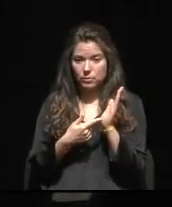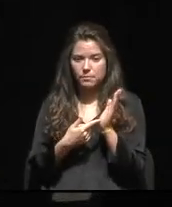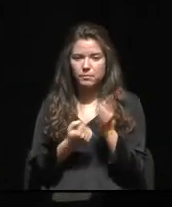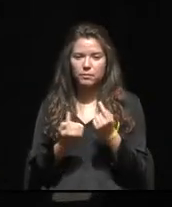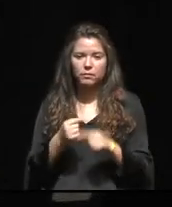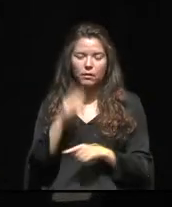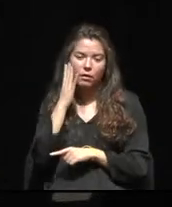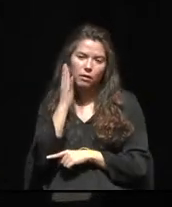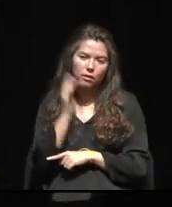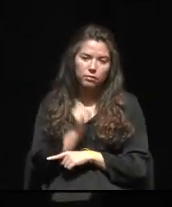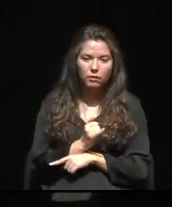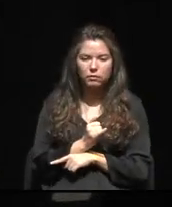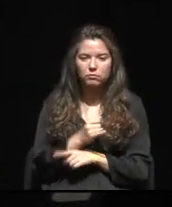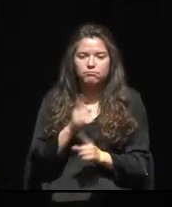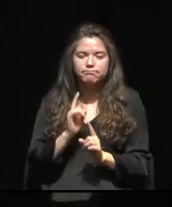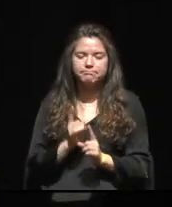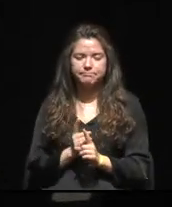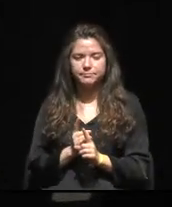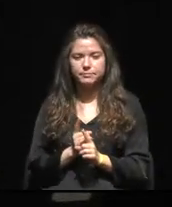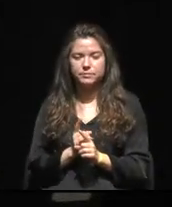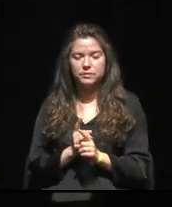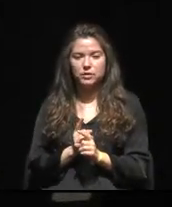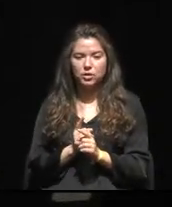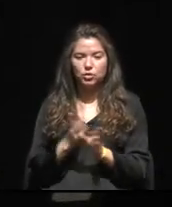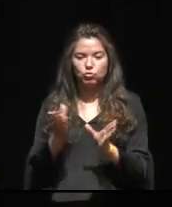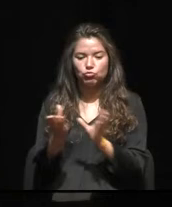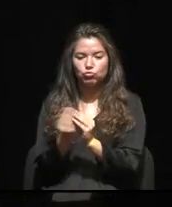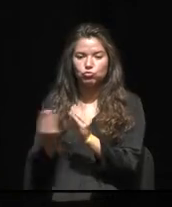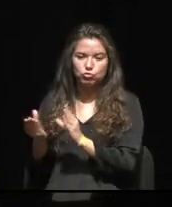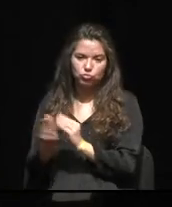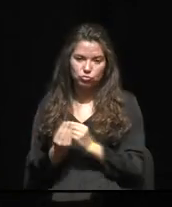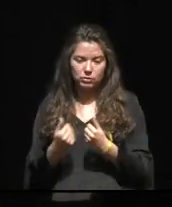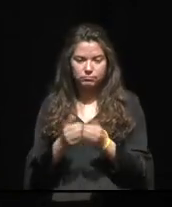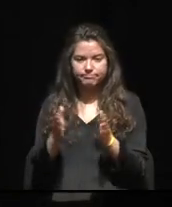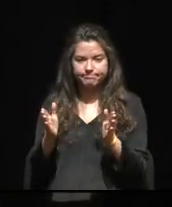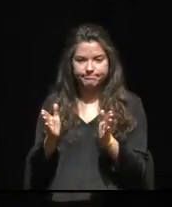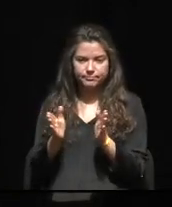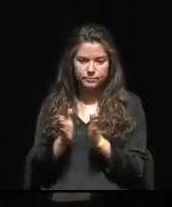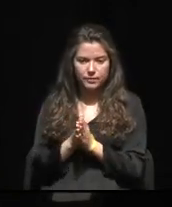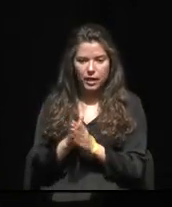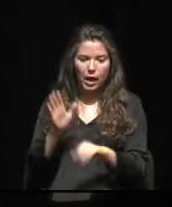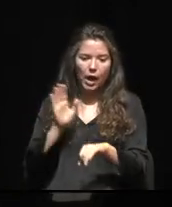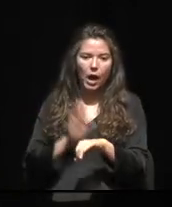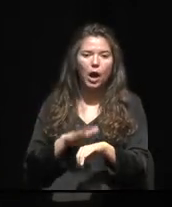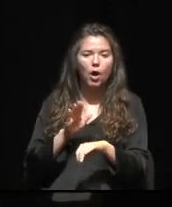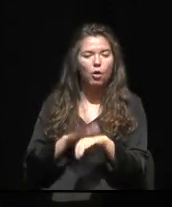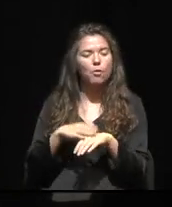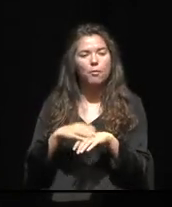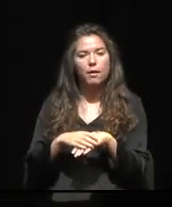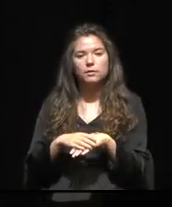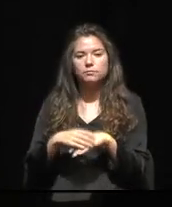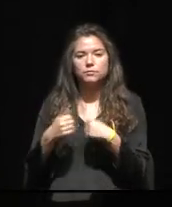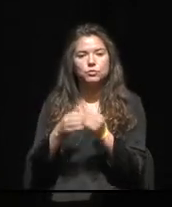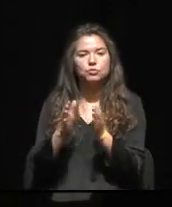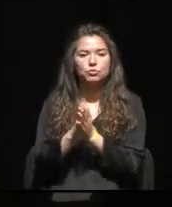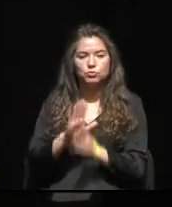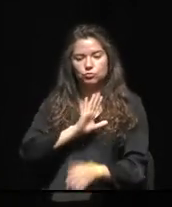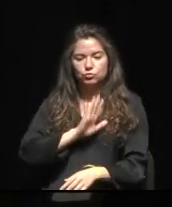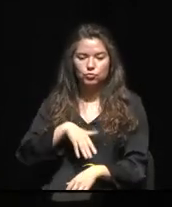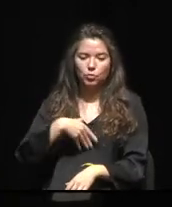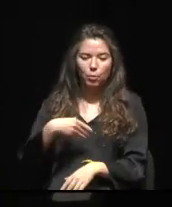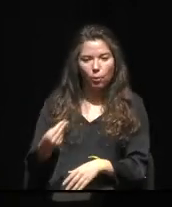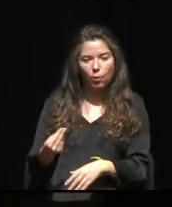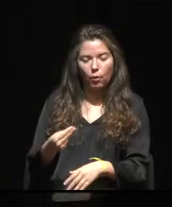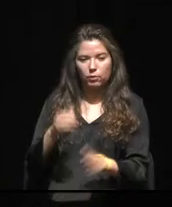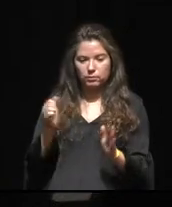que tenta ainda a proeza de juntar ao campo dos alegados culpados a todos os males do mundo naturalmente